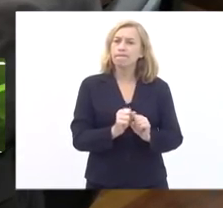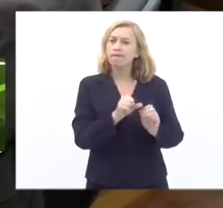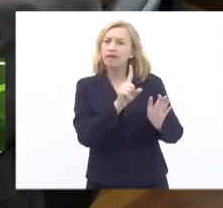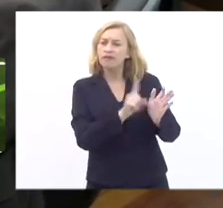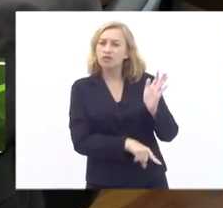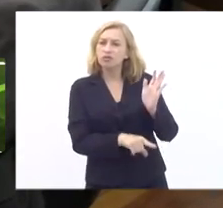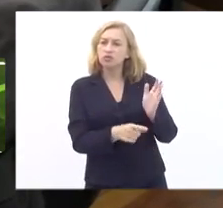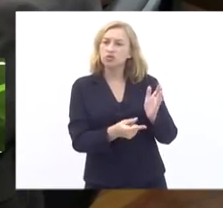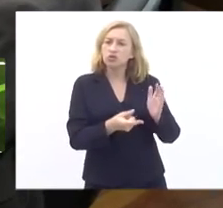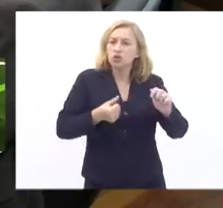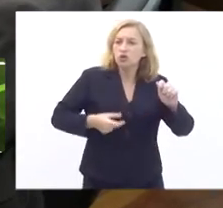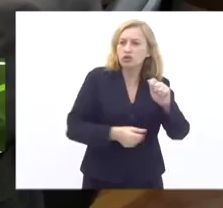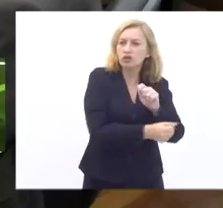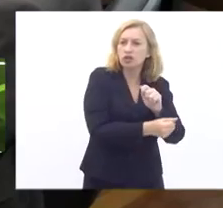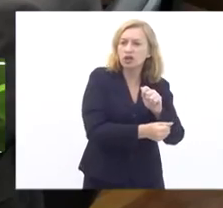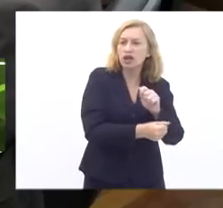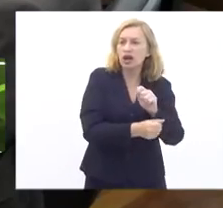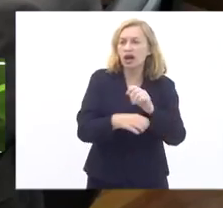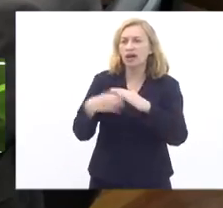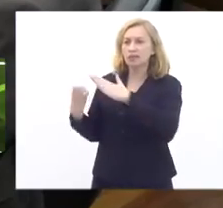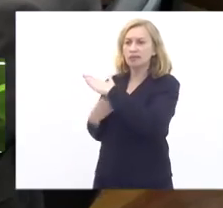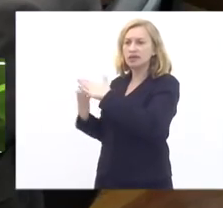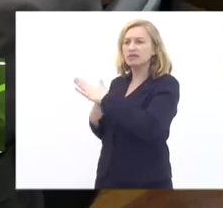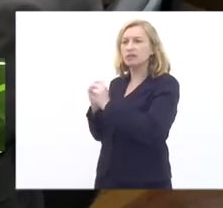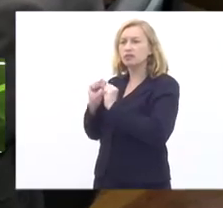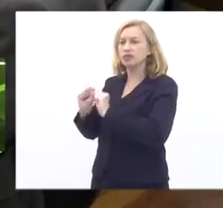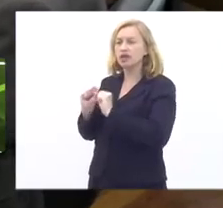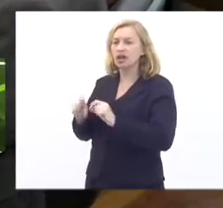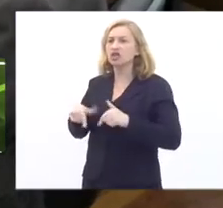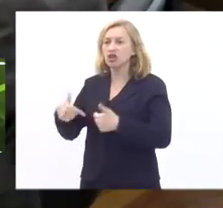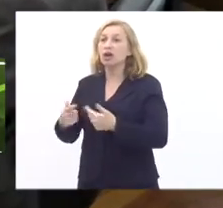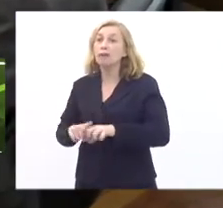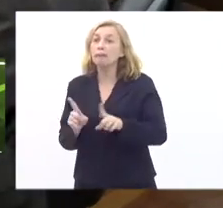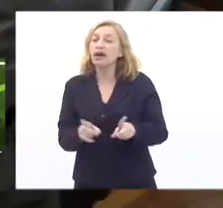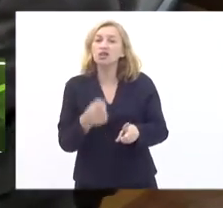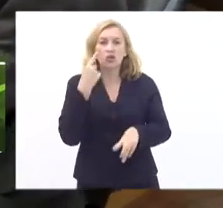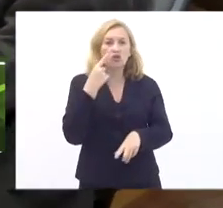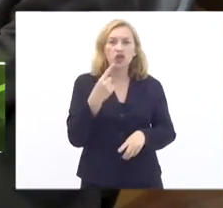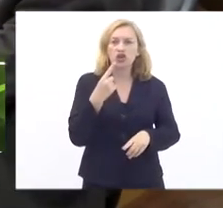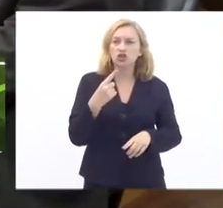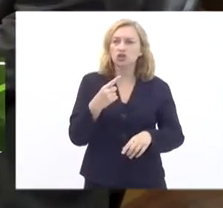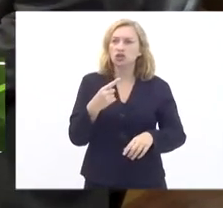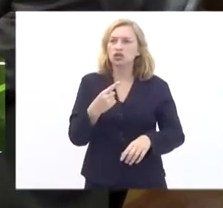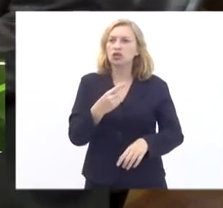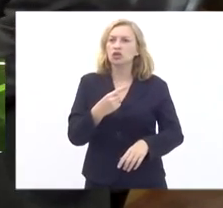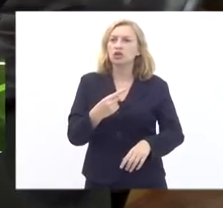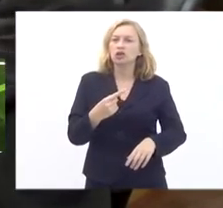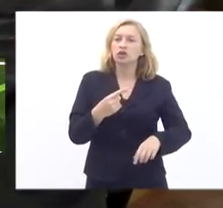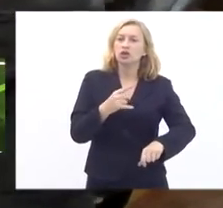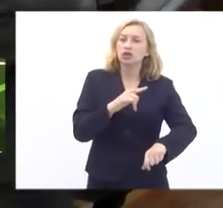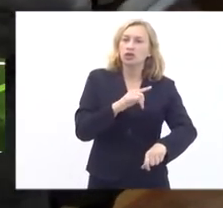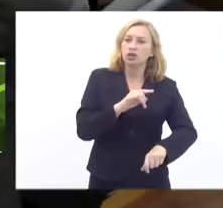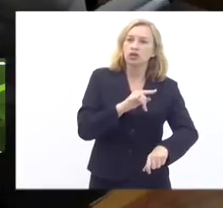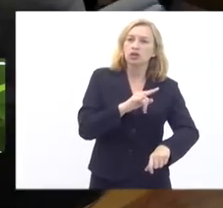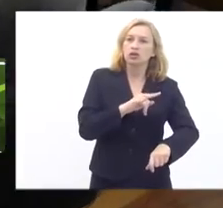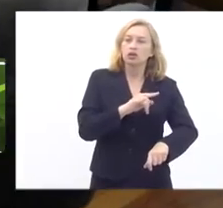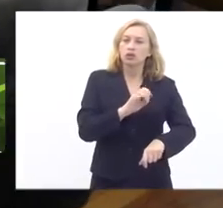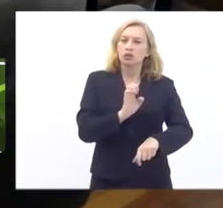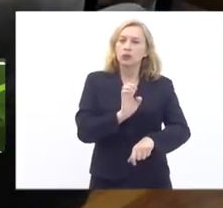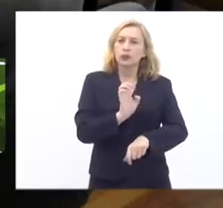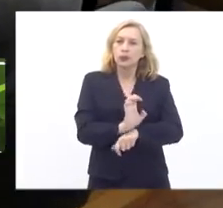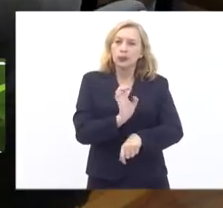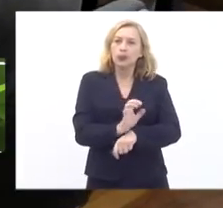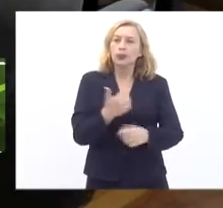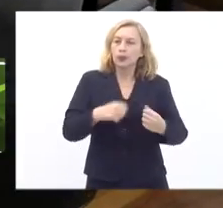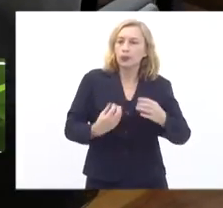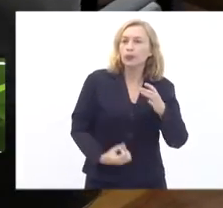os investimentos, que aí a Supervia não precisaria assumir. Mas desde que o Estado assumisse, colocar banheiro, botar escadaria, fazer as